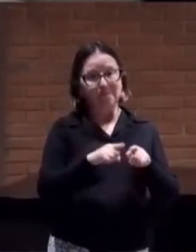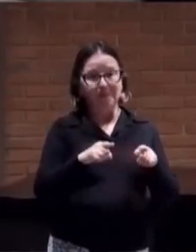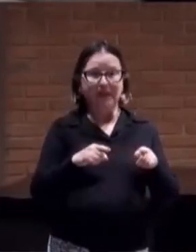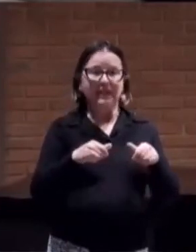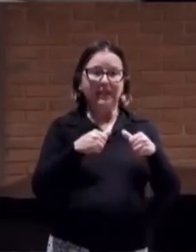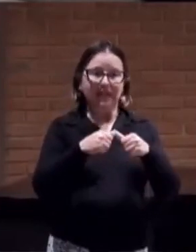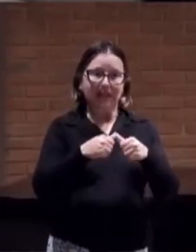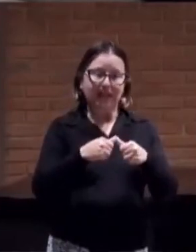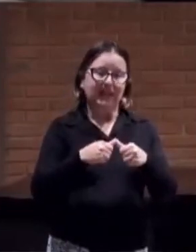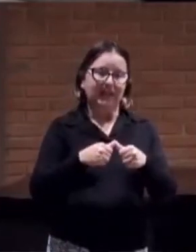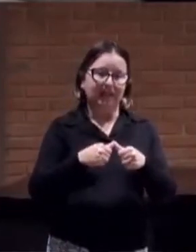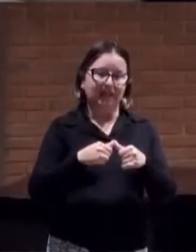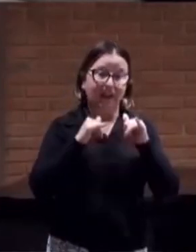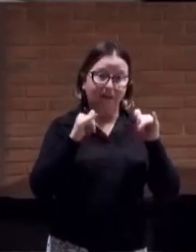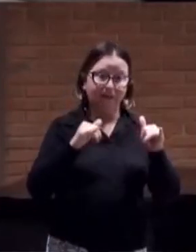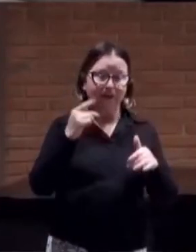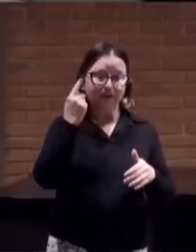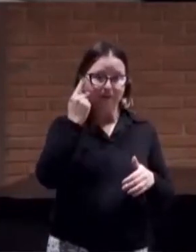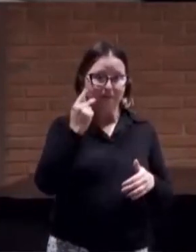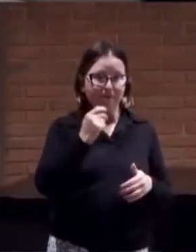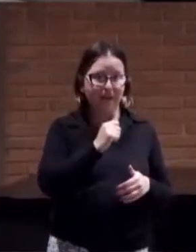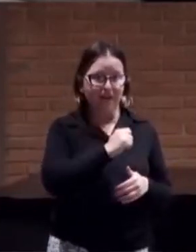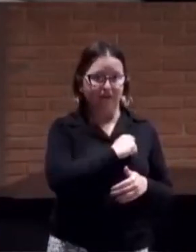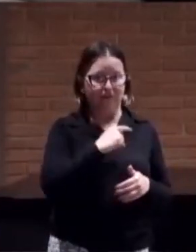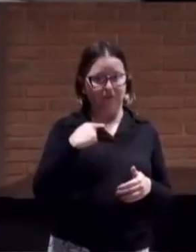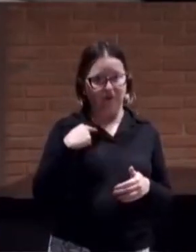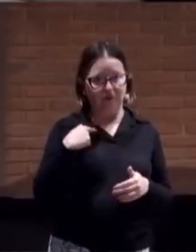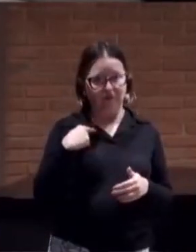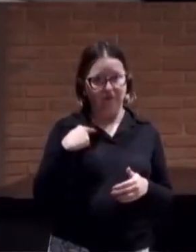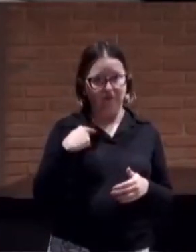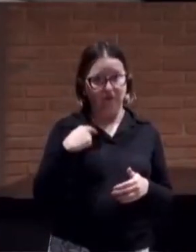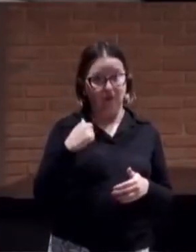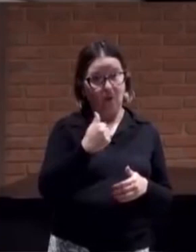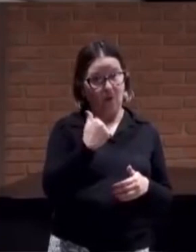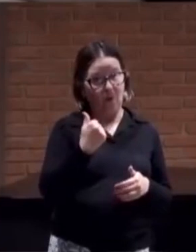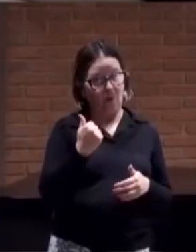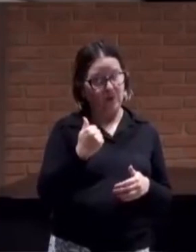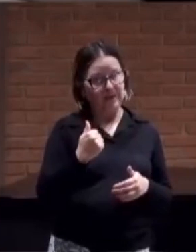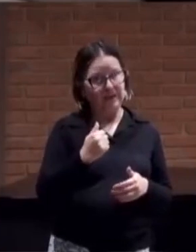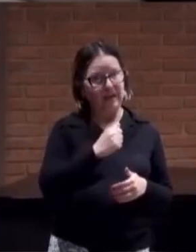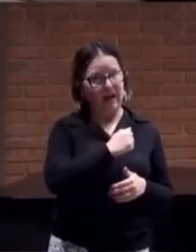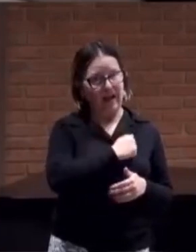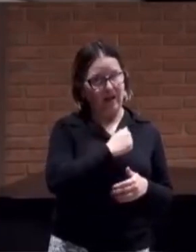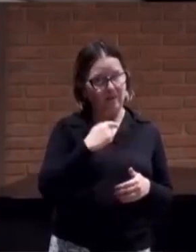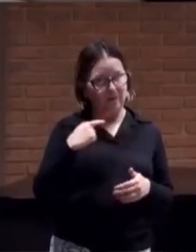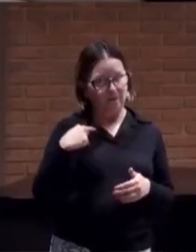os apóstolos. Dos 11 apóstolos do Senhor,